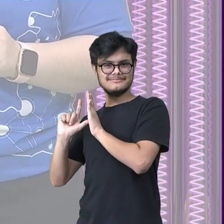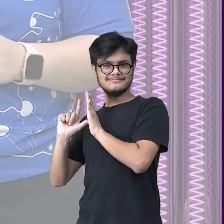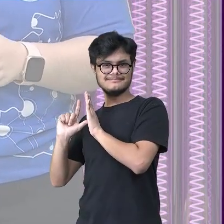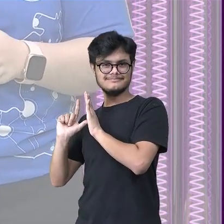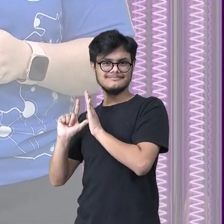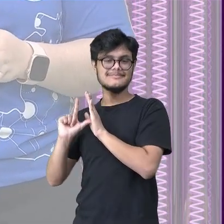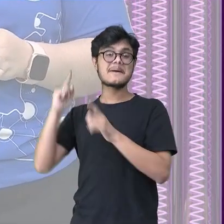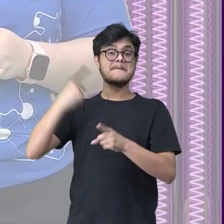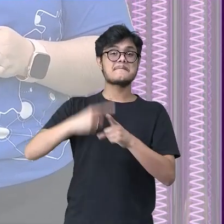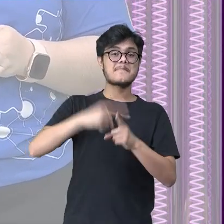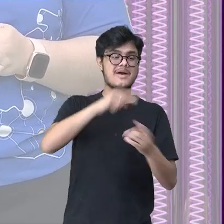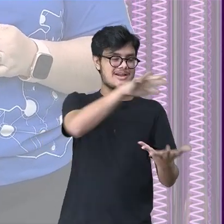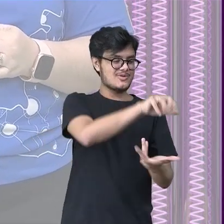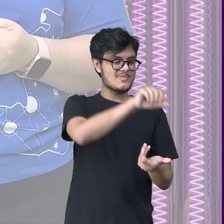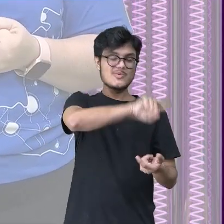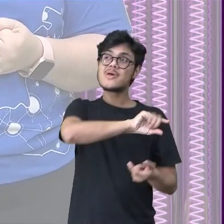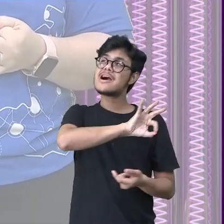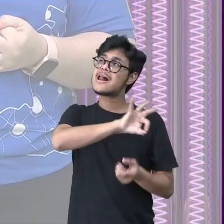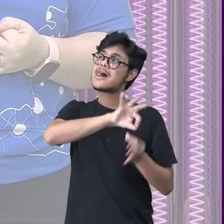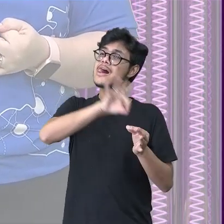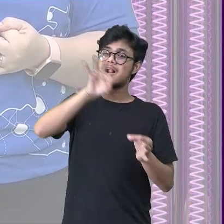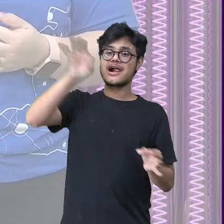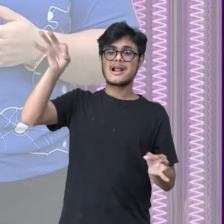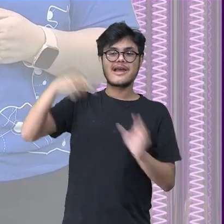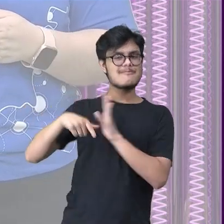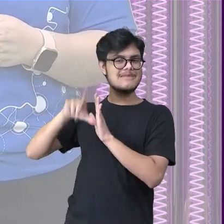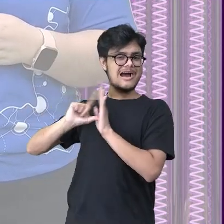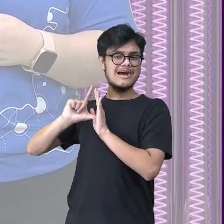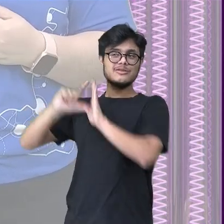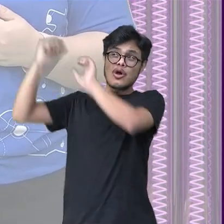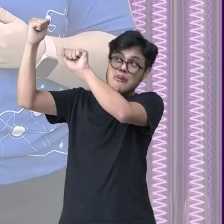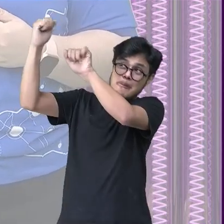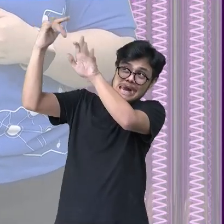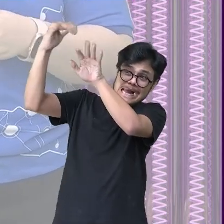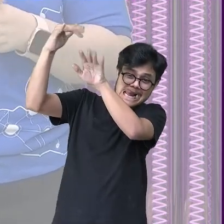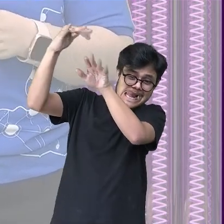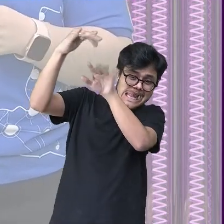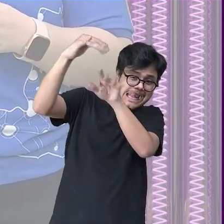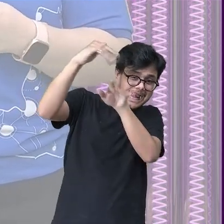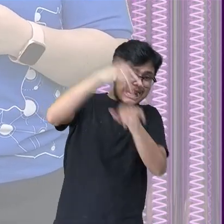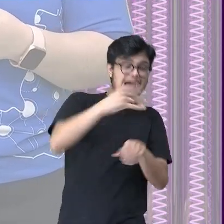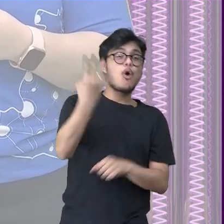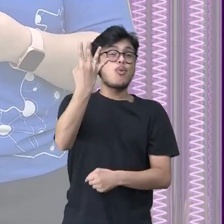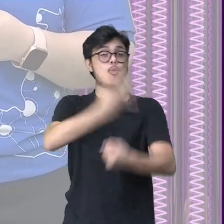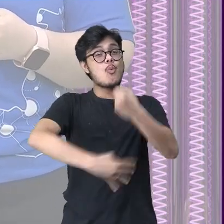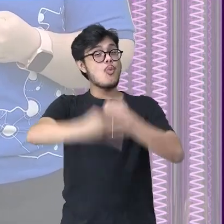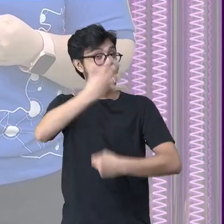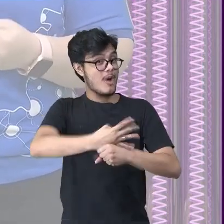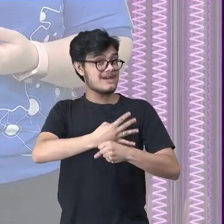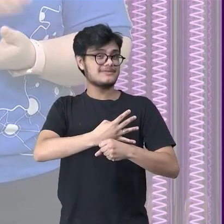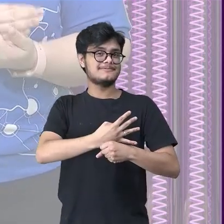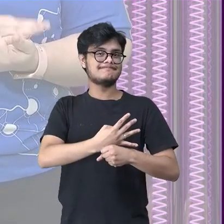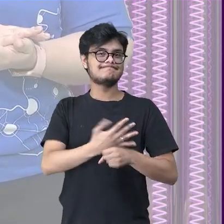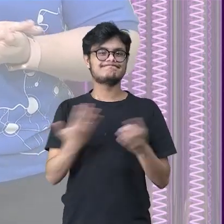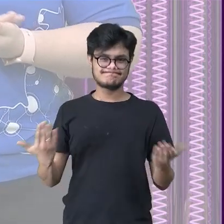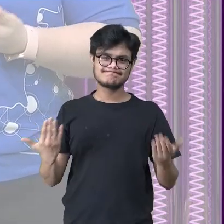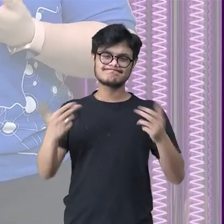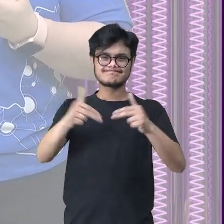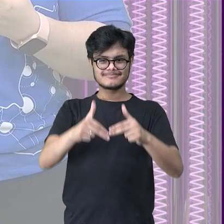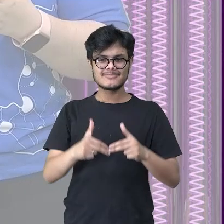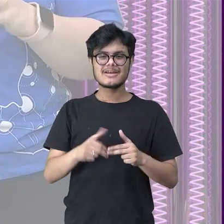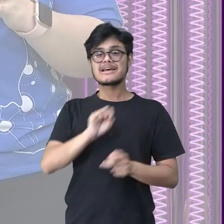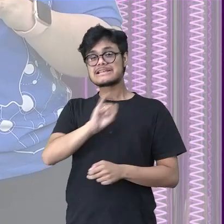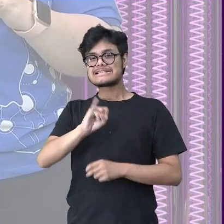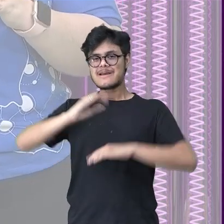Terra até essa estrela Centauri, é de 4,2 anos-luz, né? Então,